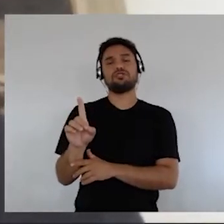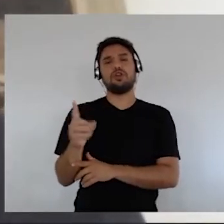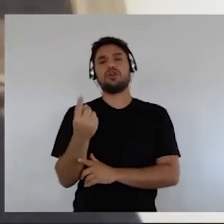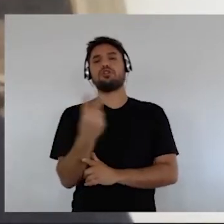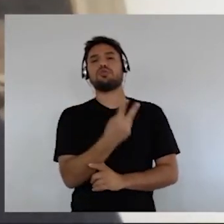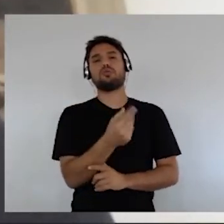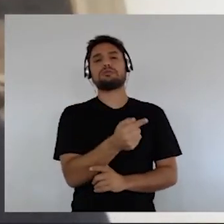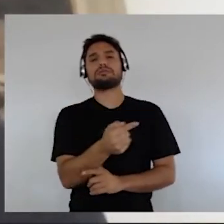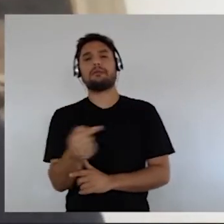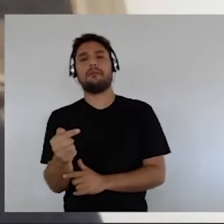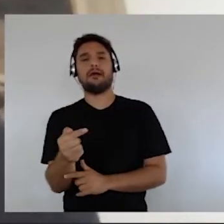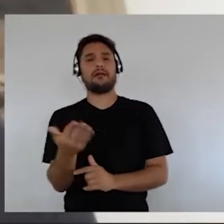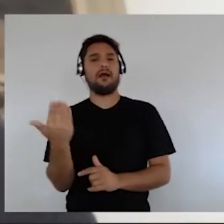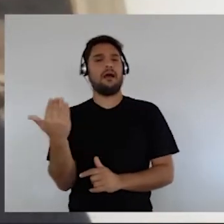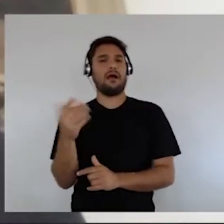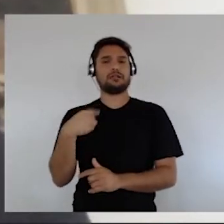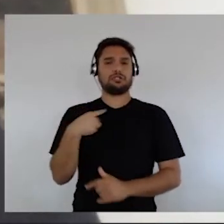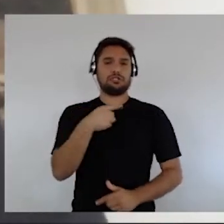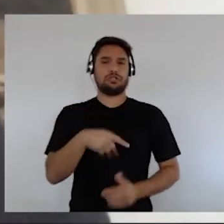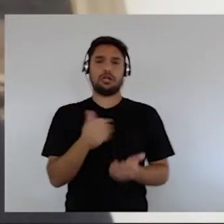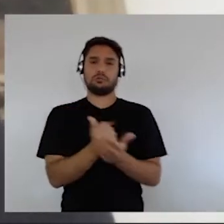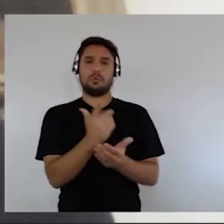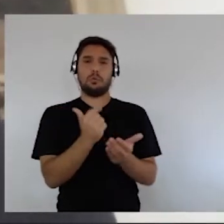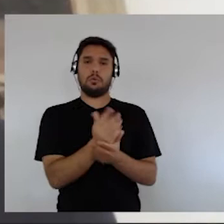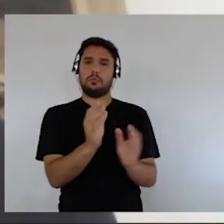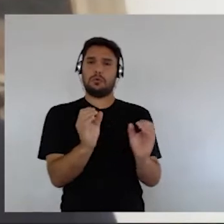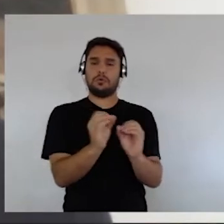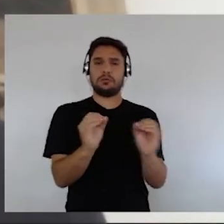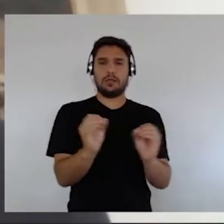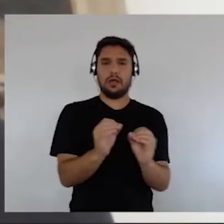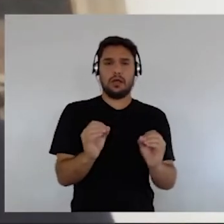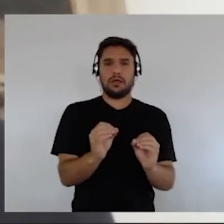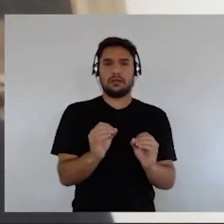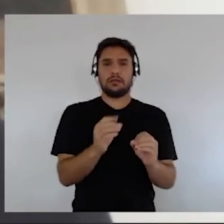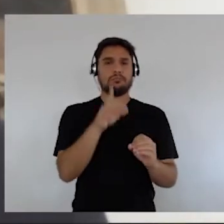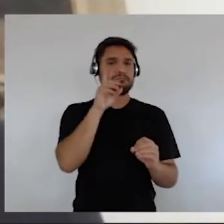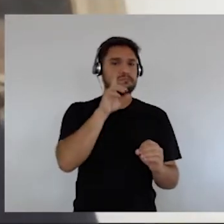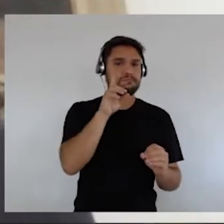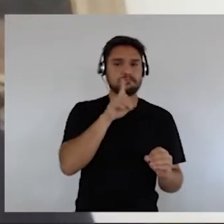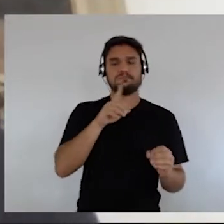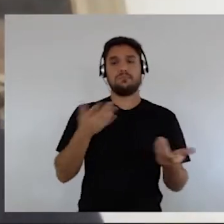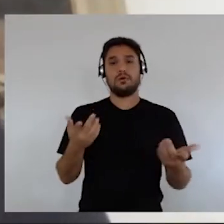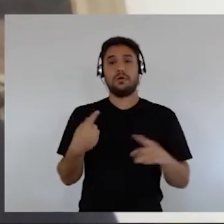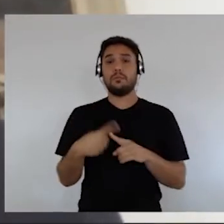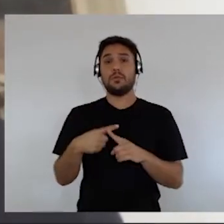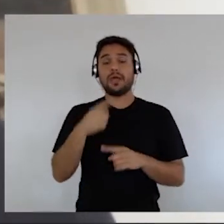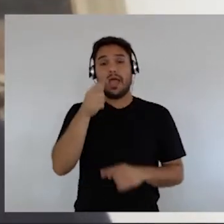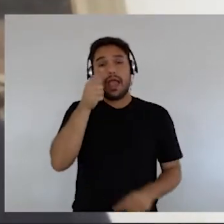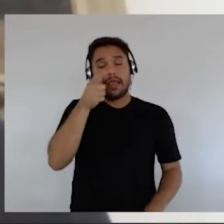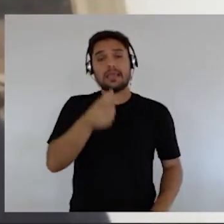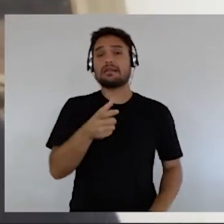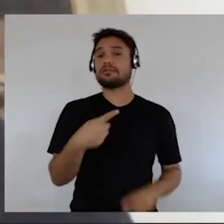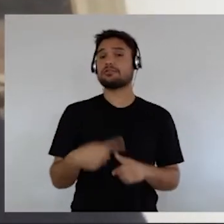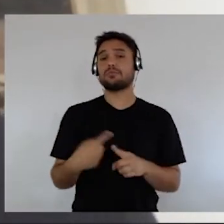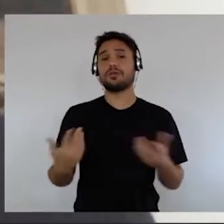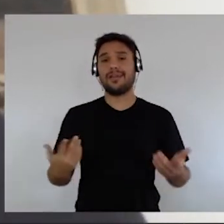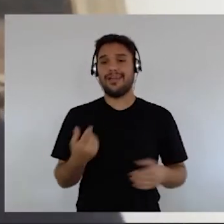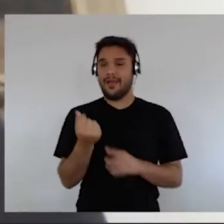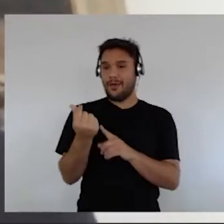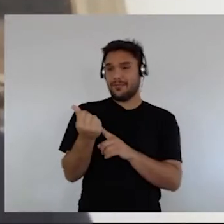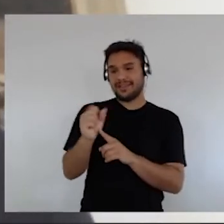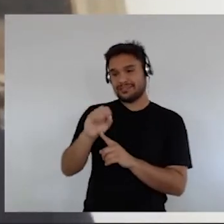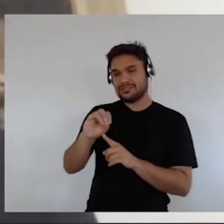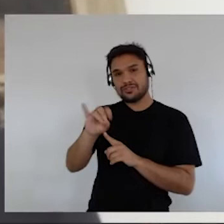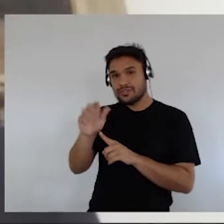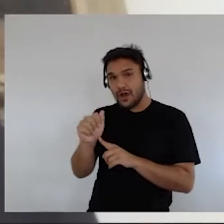semanas em que não vimos os chineses comprando grãos dos Estados Unidos. Por que isso é interessante? É porque os preços da